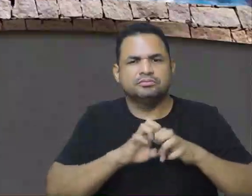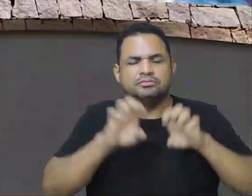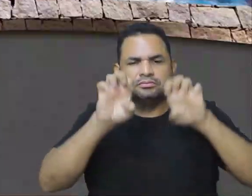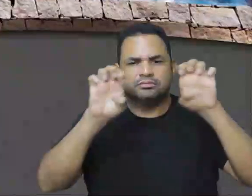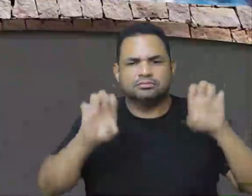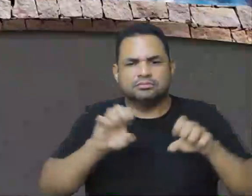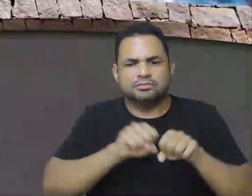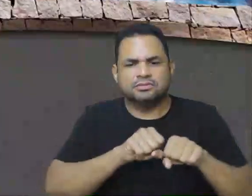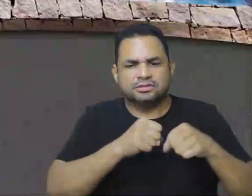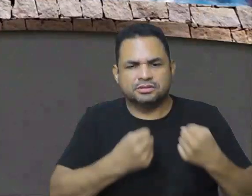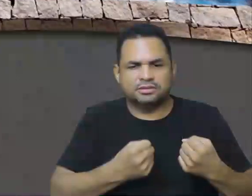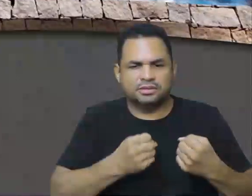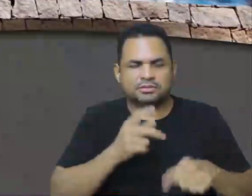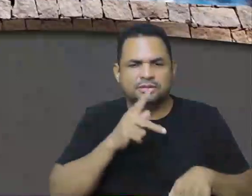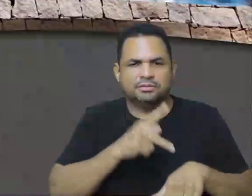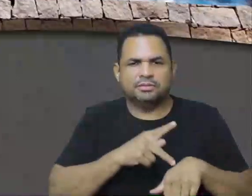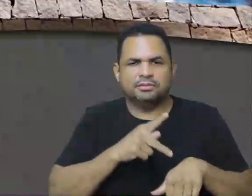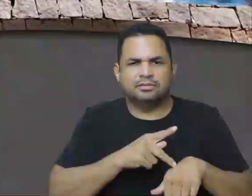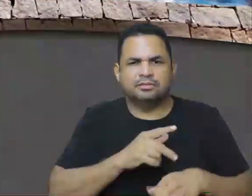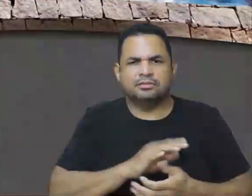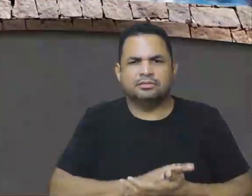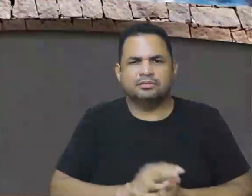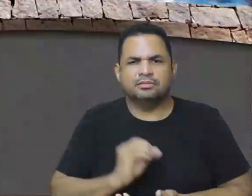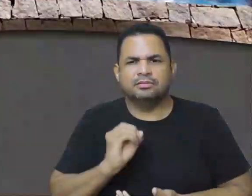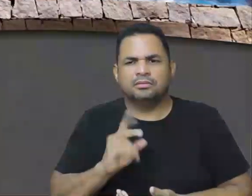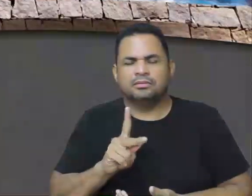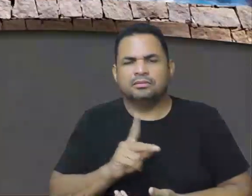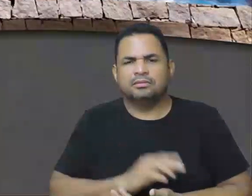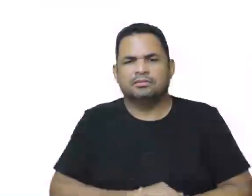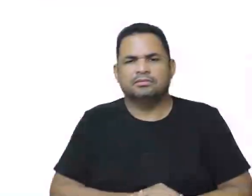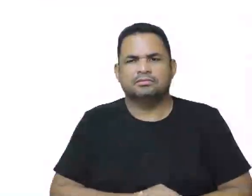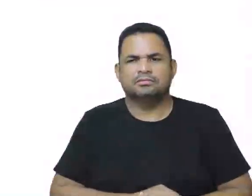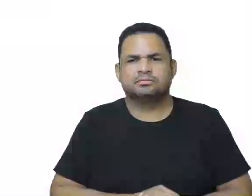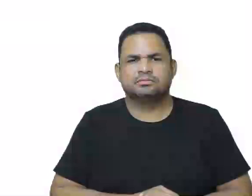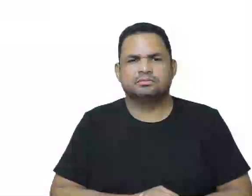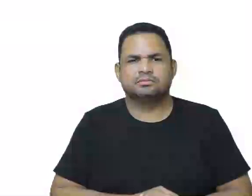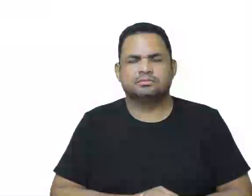estrutura, quebra a estrutura rochosa. Beleza? Vamos lá.